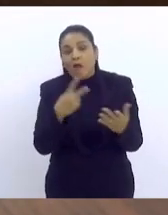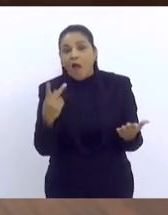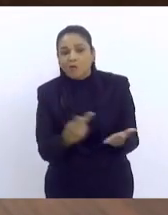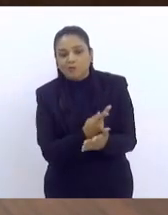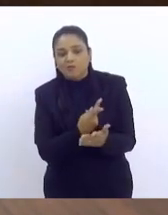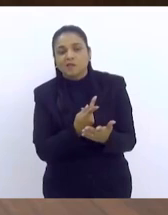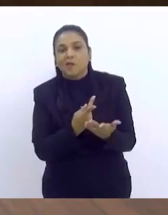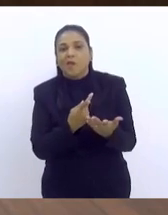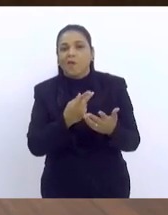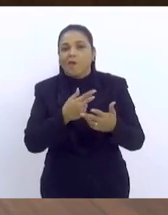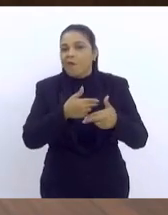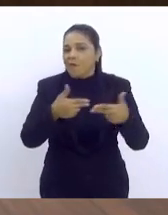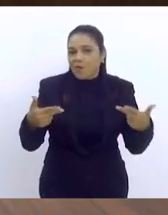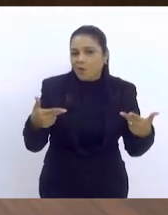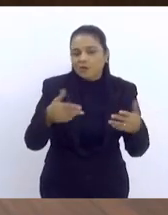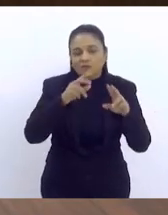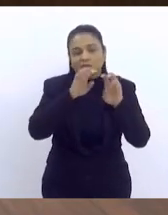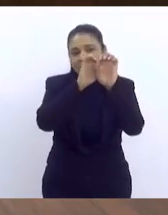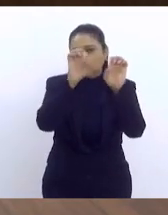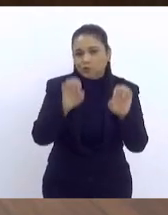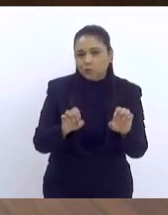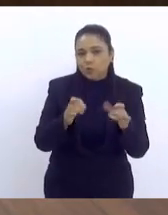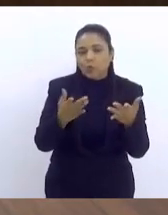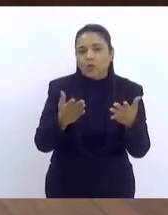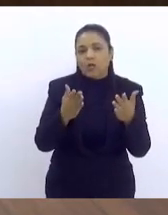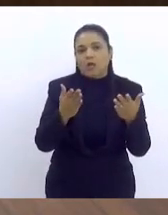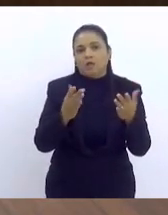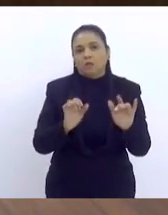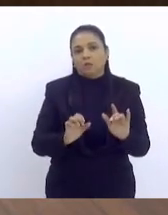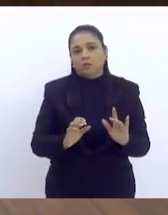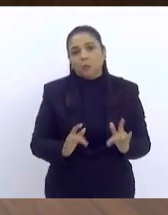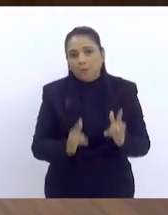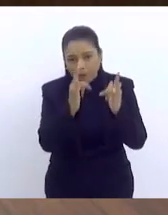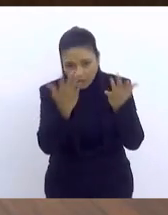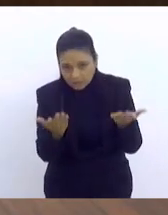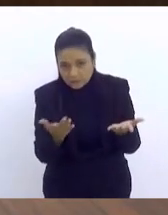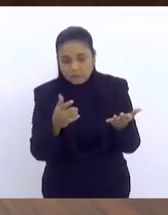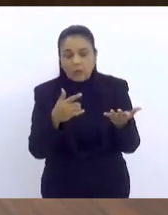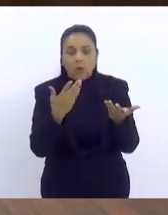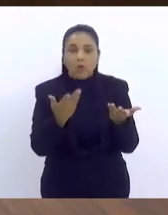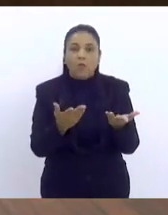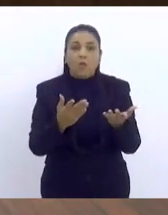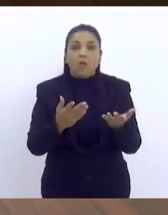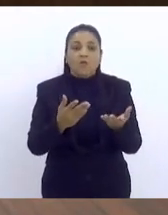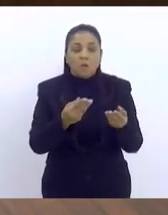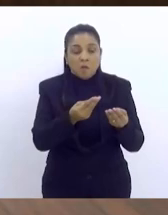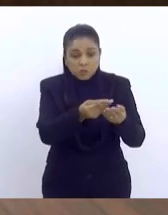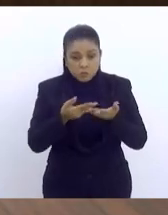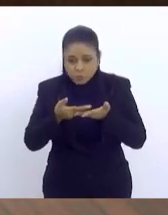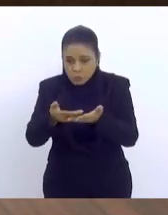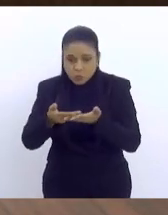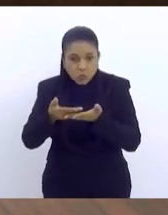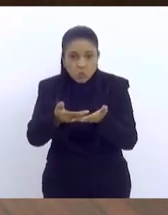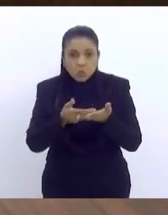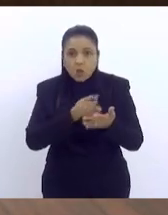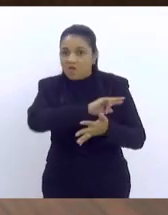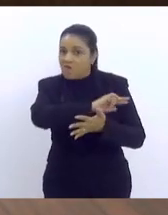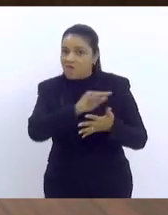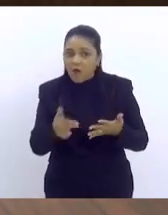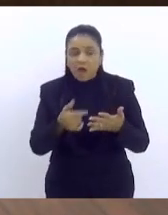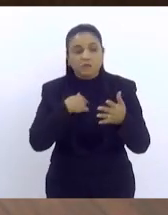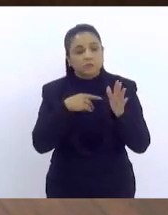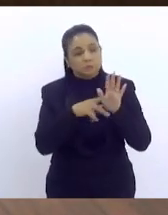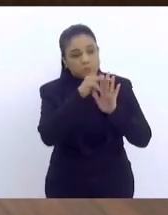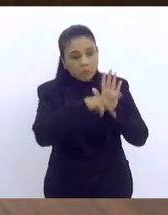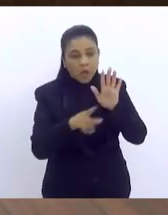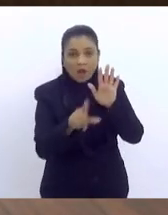na infraestrutura do prédio Então essa foi uma situação que chegou no início desse ano é num volume muito grande a gente apresenta o projeto